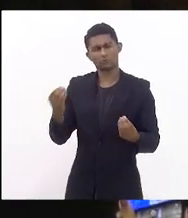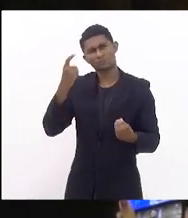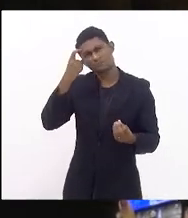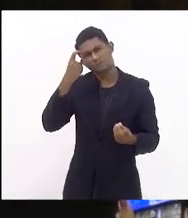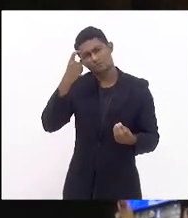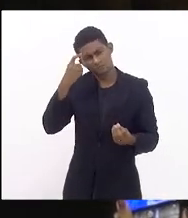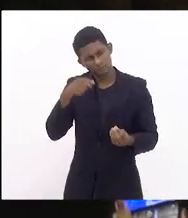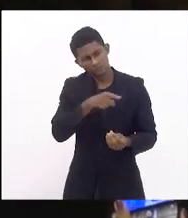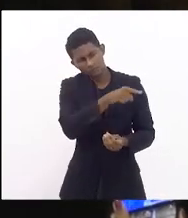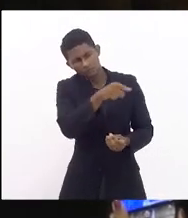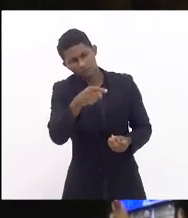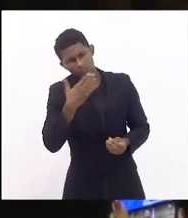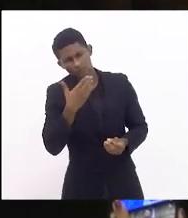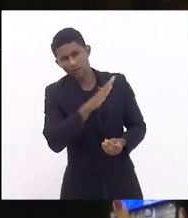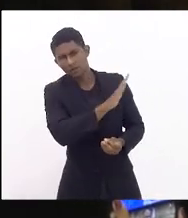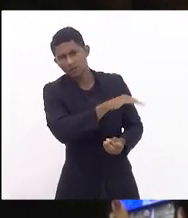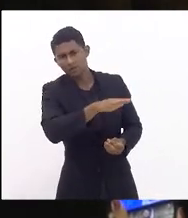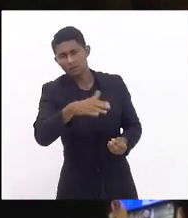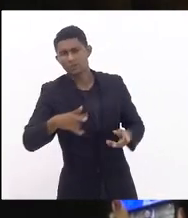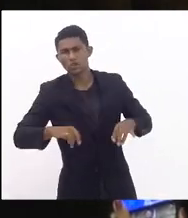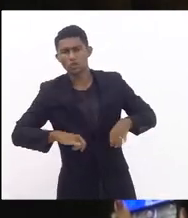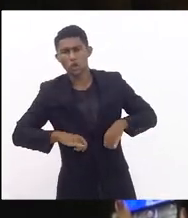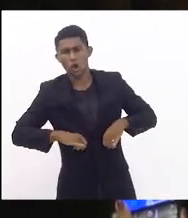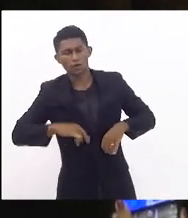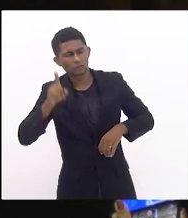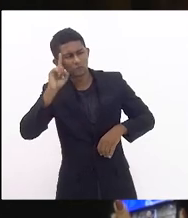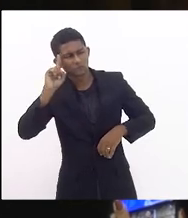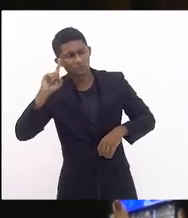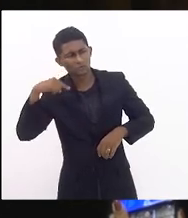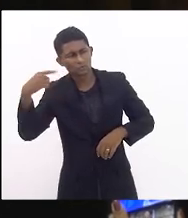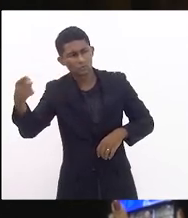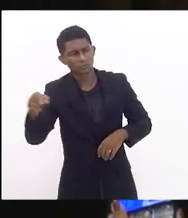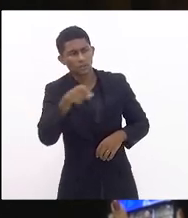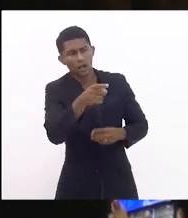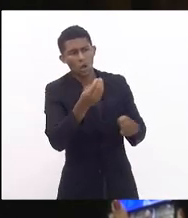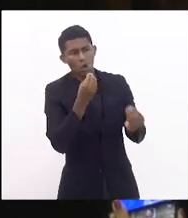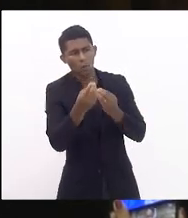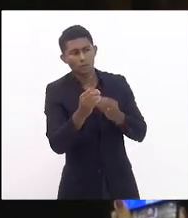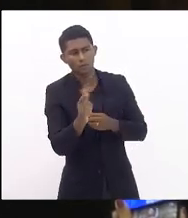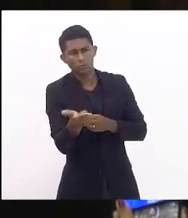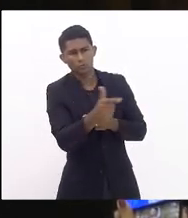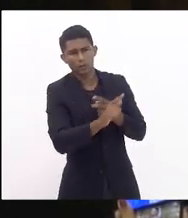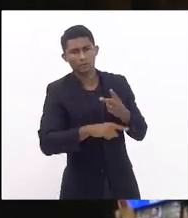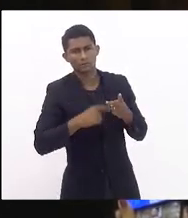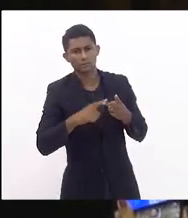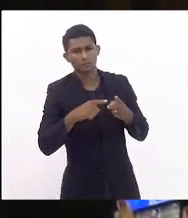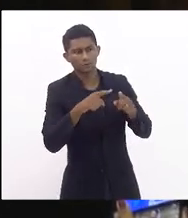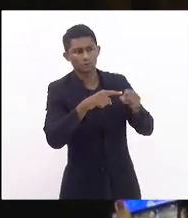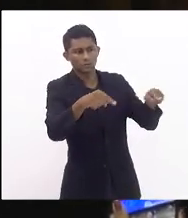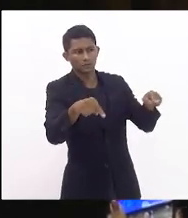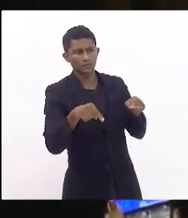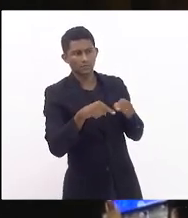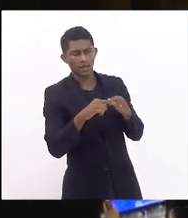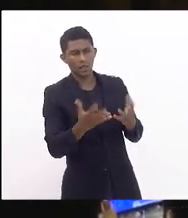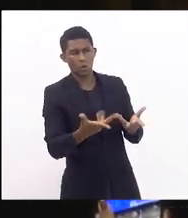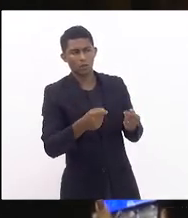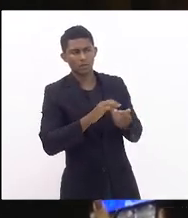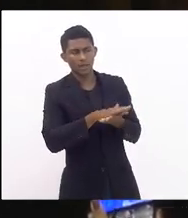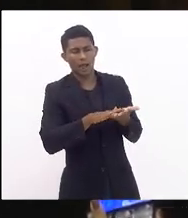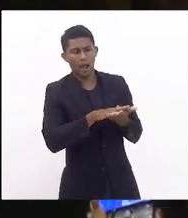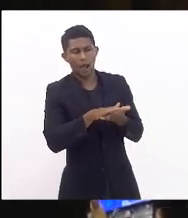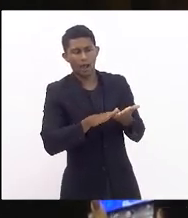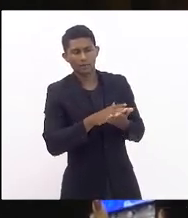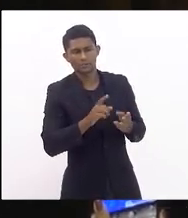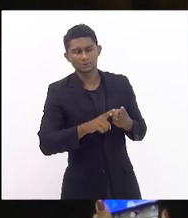nossas crianças, um sofrimento diário de não ter merenda, de não ter uma sala de aula com qualidade, porque